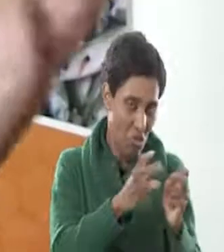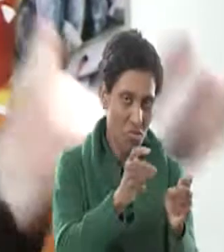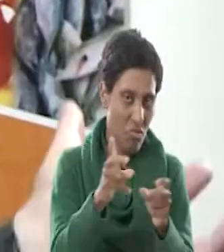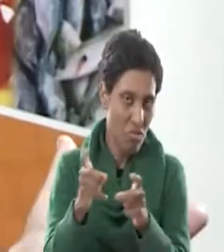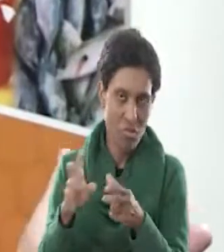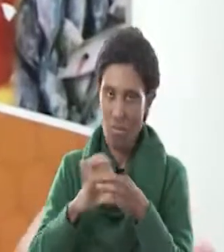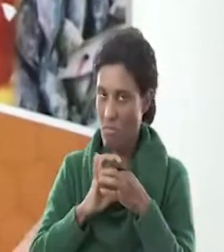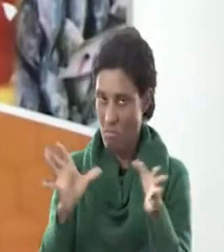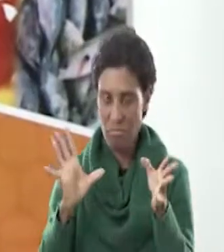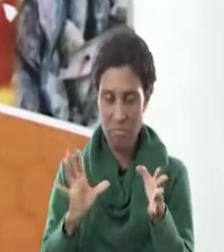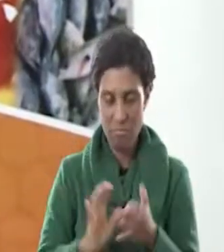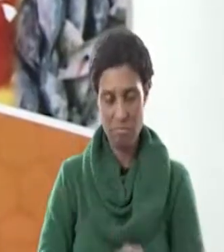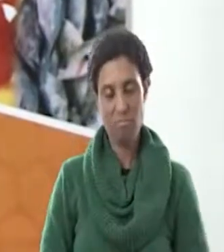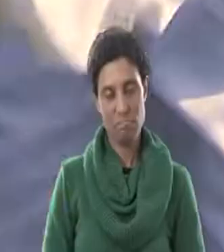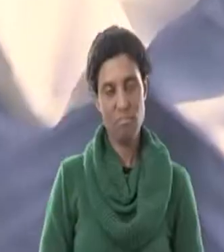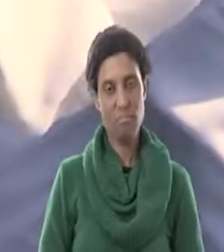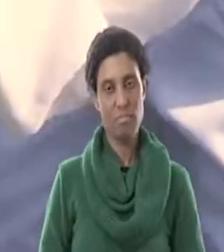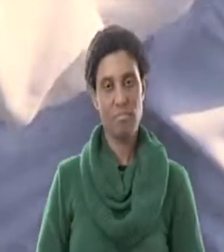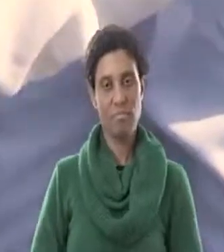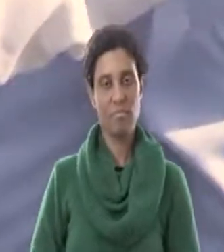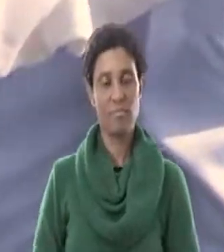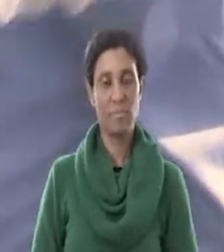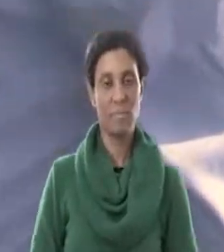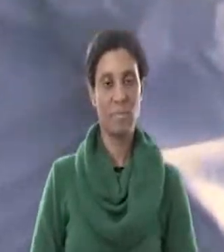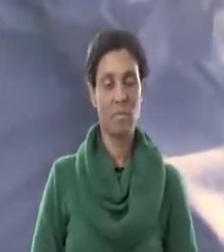mel nas casas da cidade.